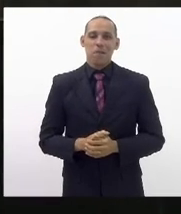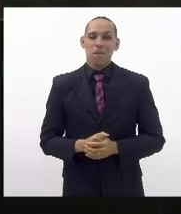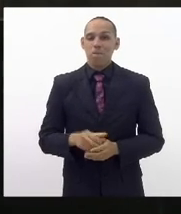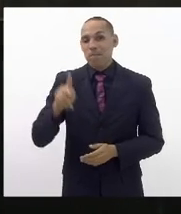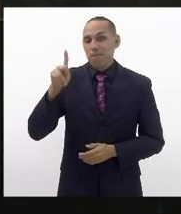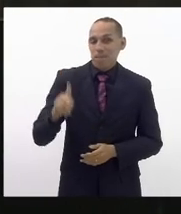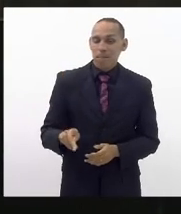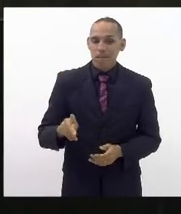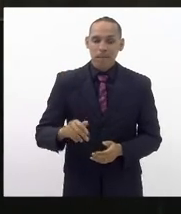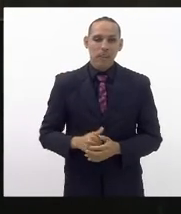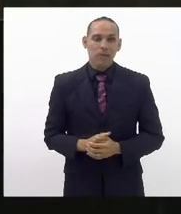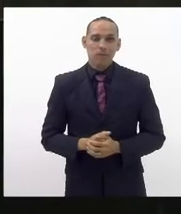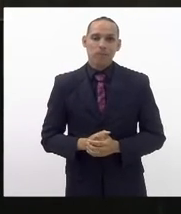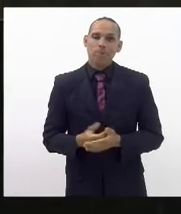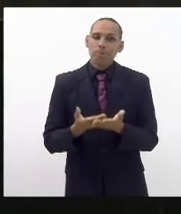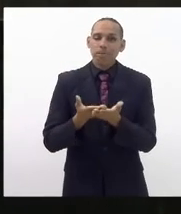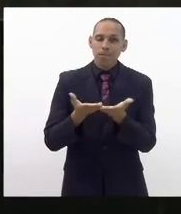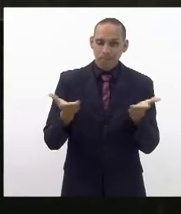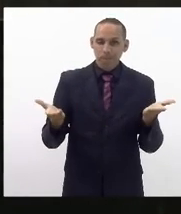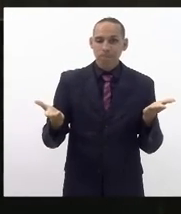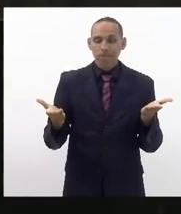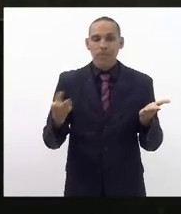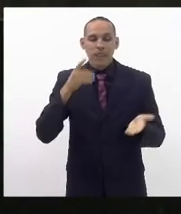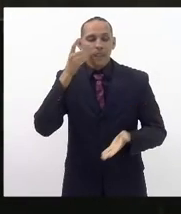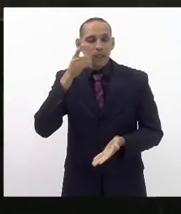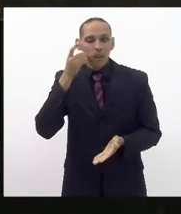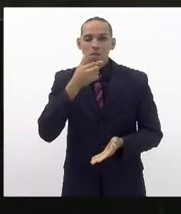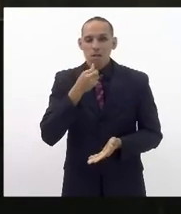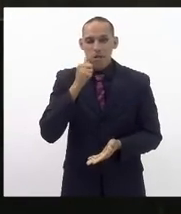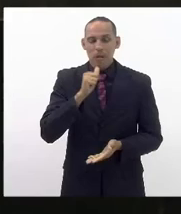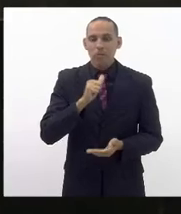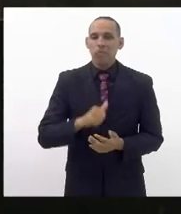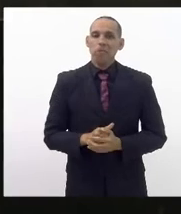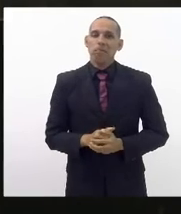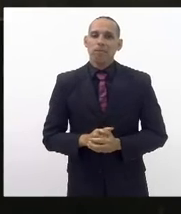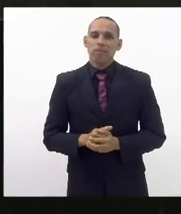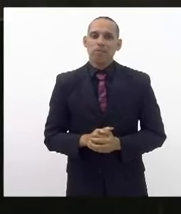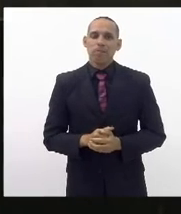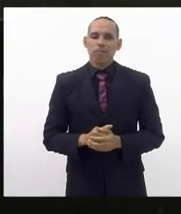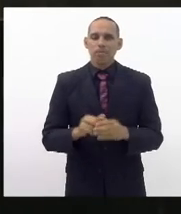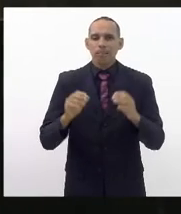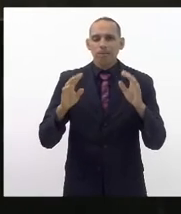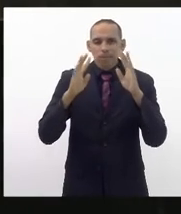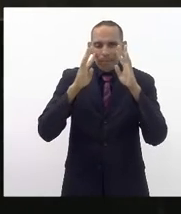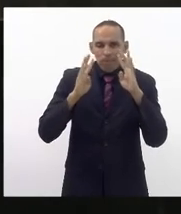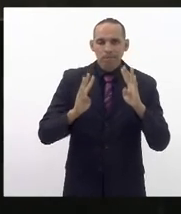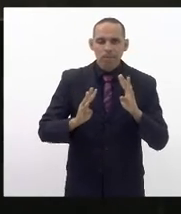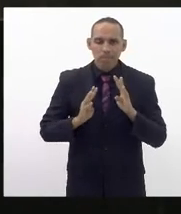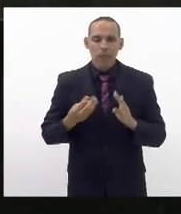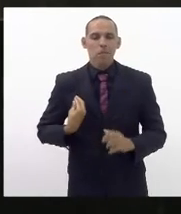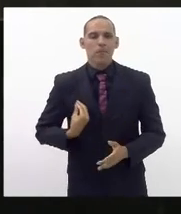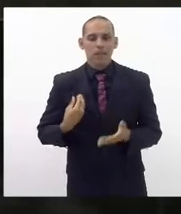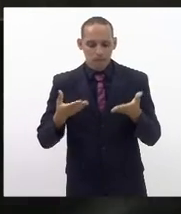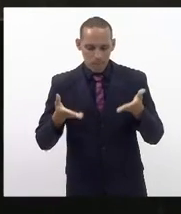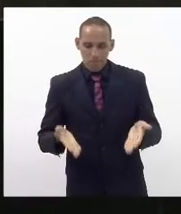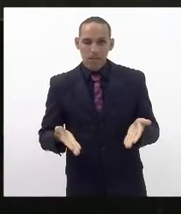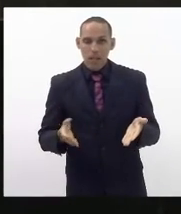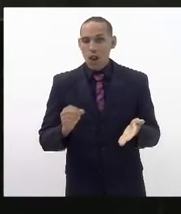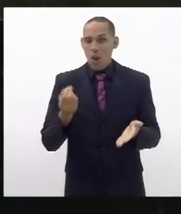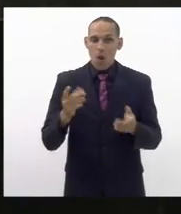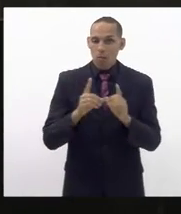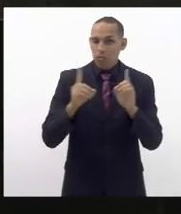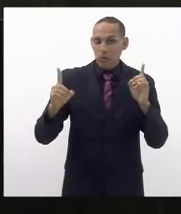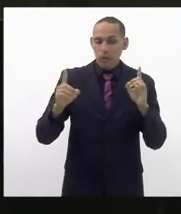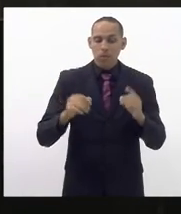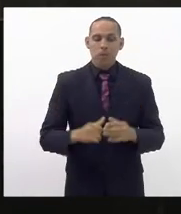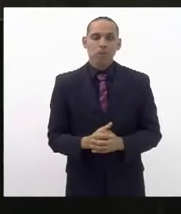Senhora presidente, senhoras e senhores deputados que nos assistem de forma presencial ou